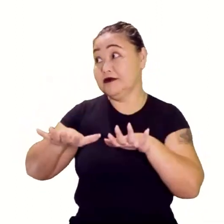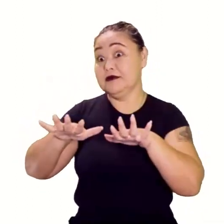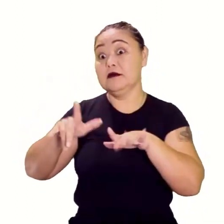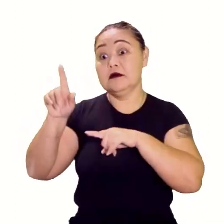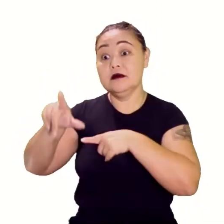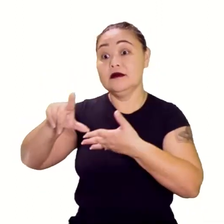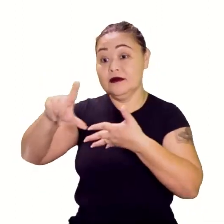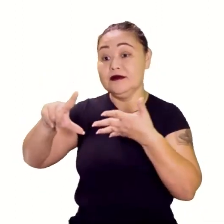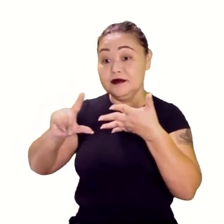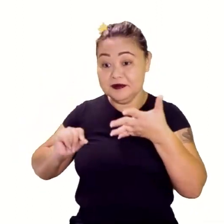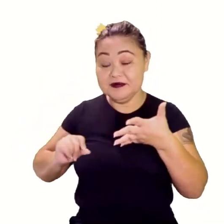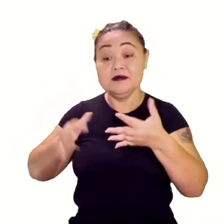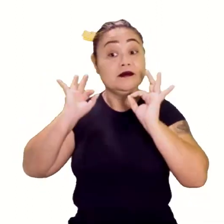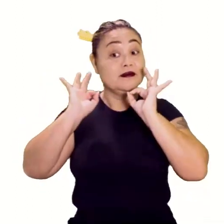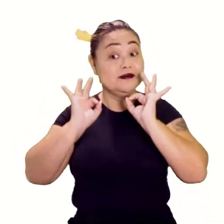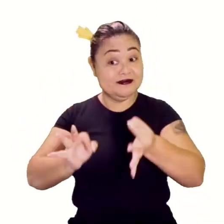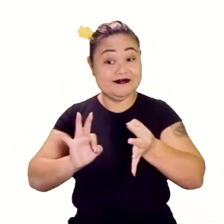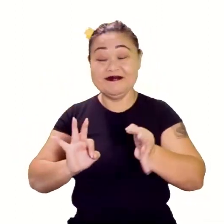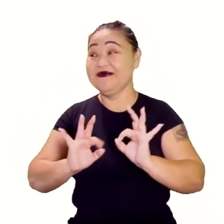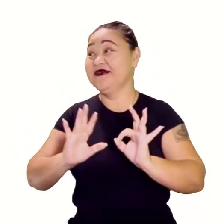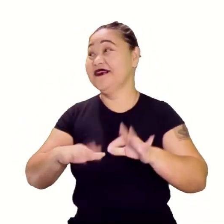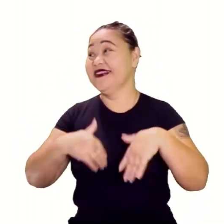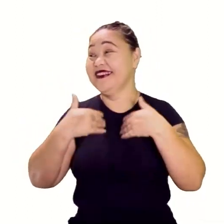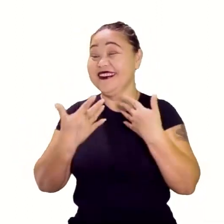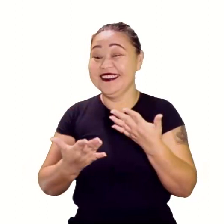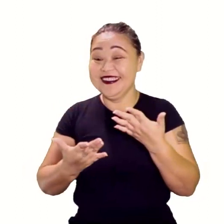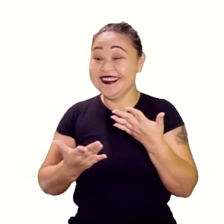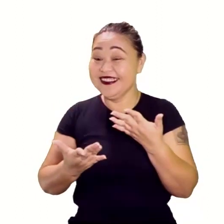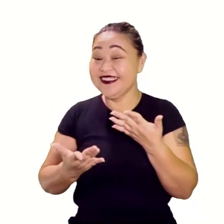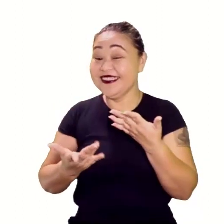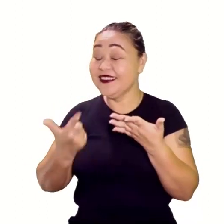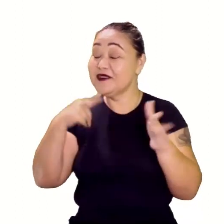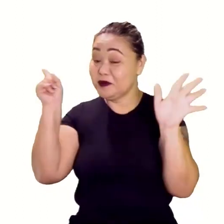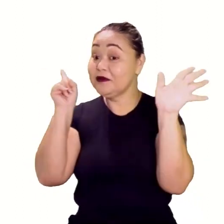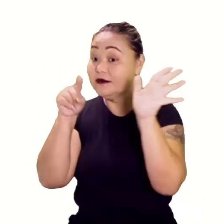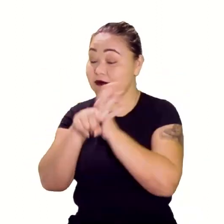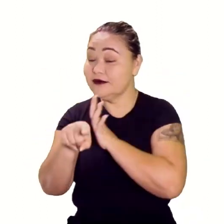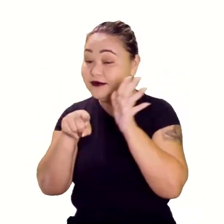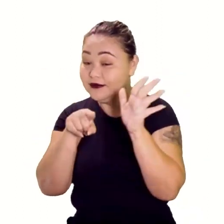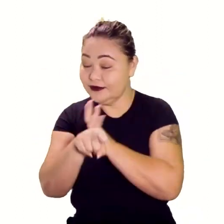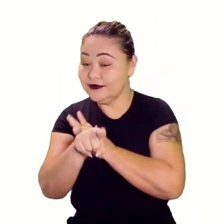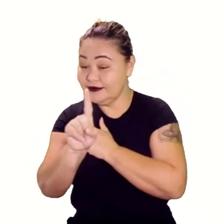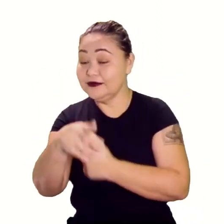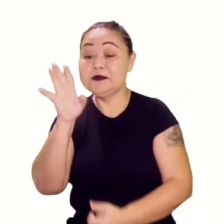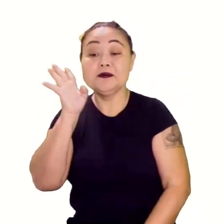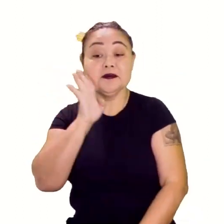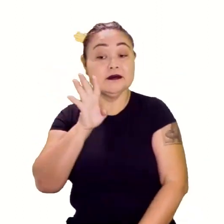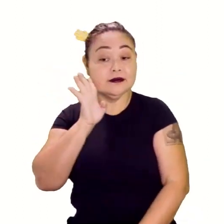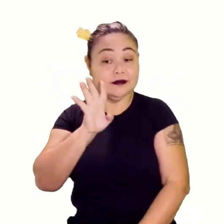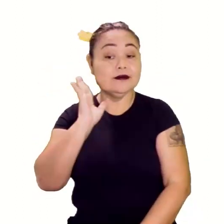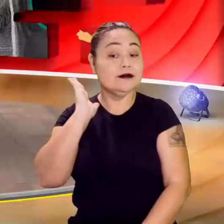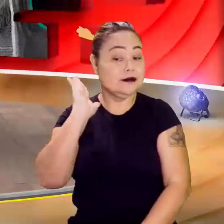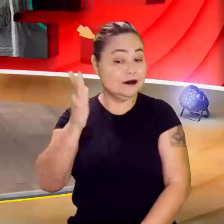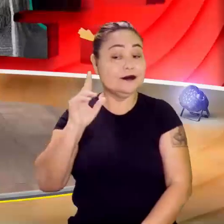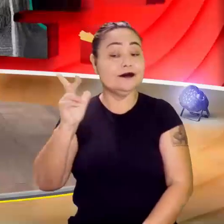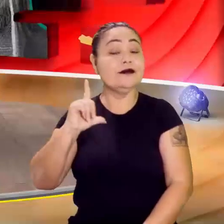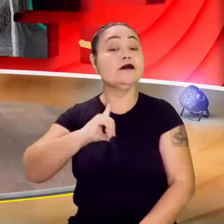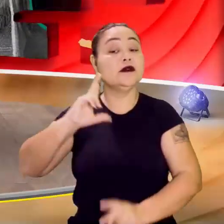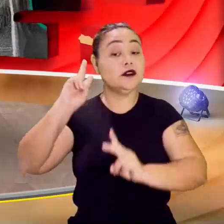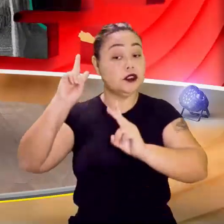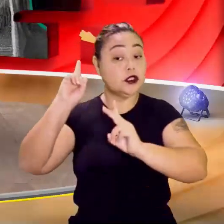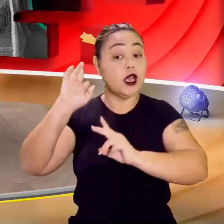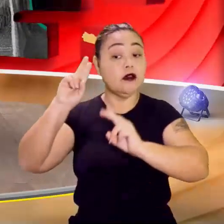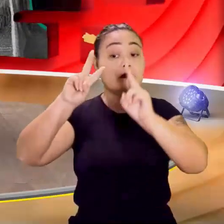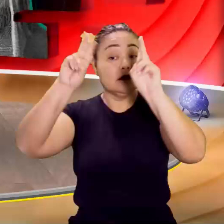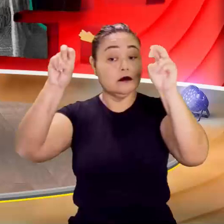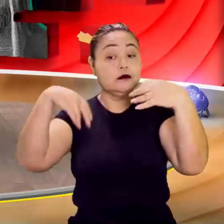essas opções. Isso. Certo? Agora, o que ele poderia perguntar é uma coisa bem legal, que já até foi tema de Brincando com